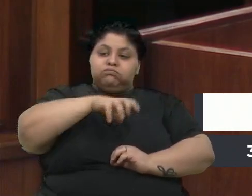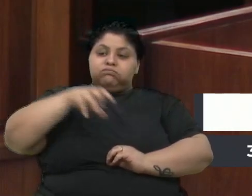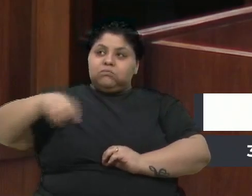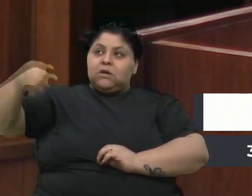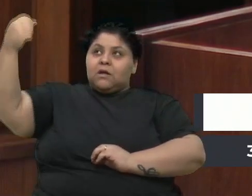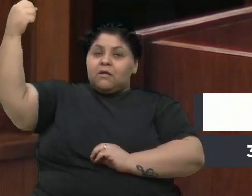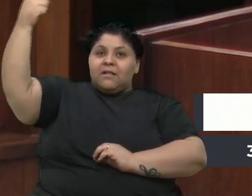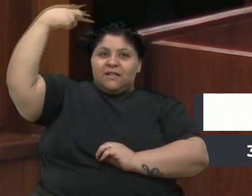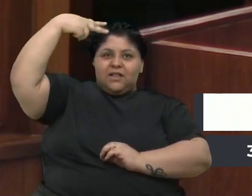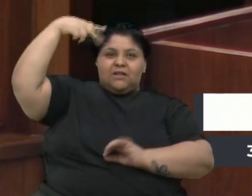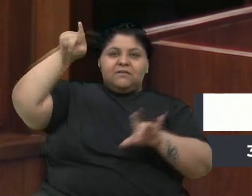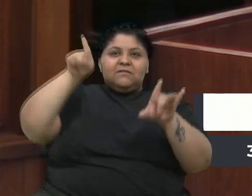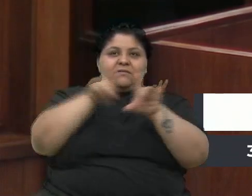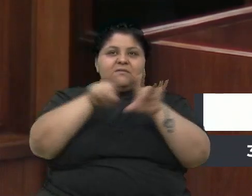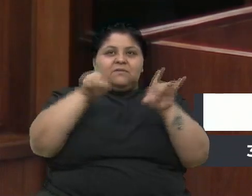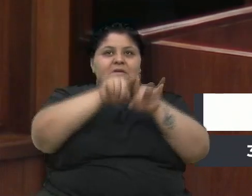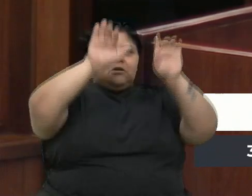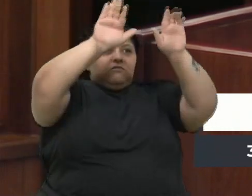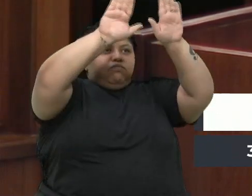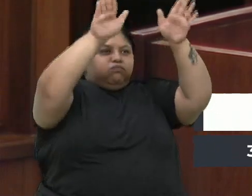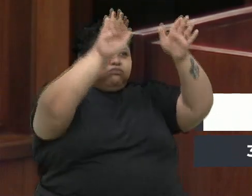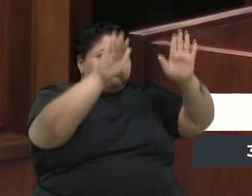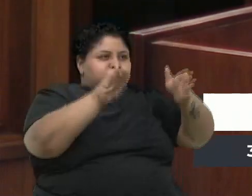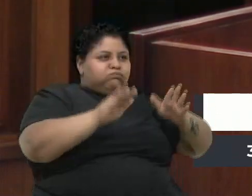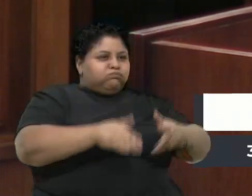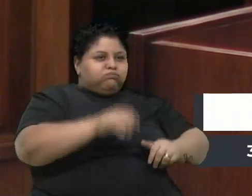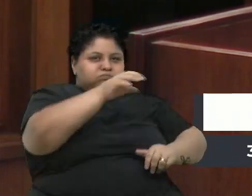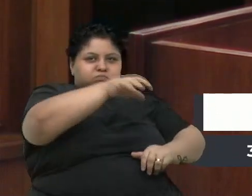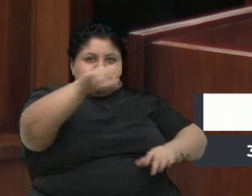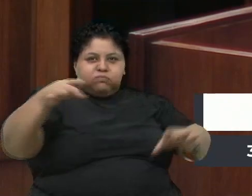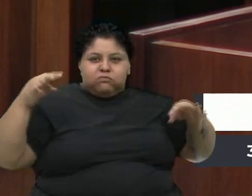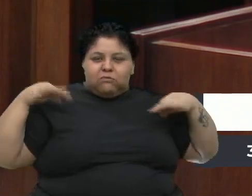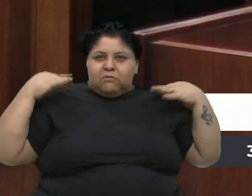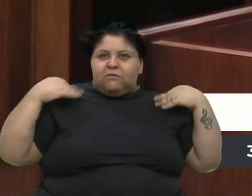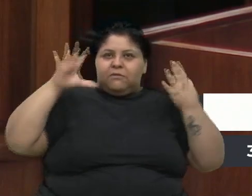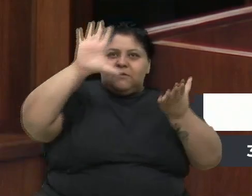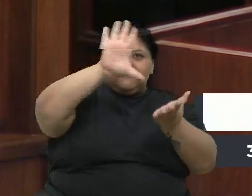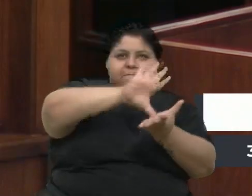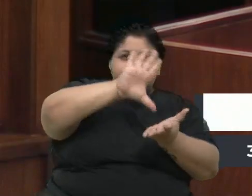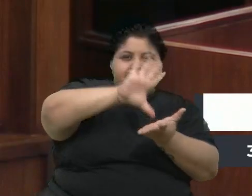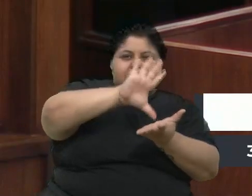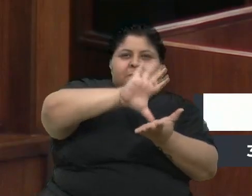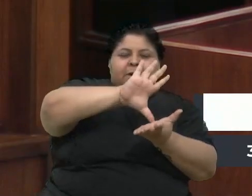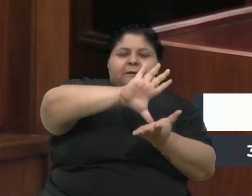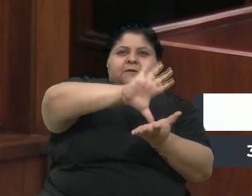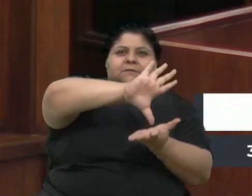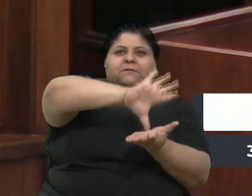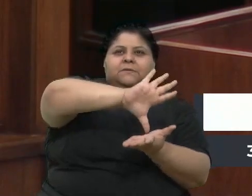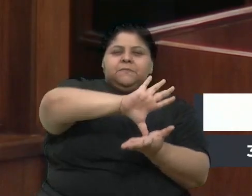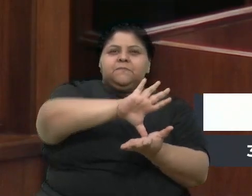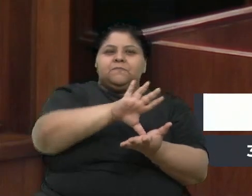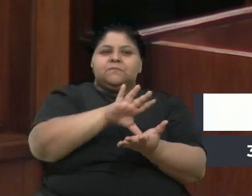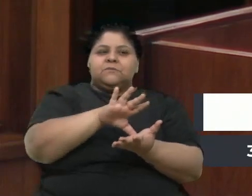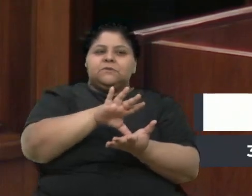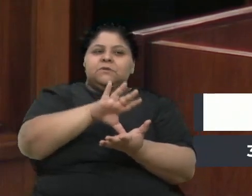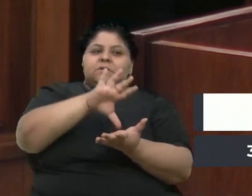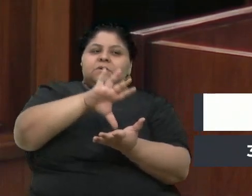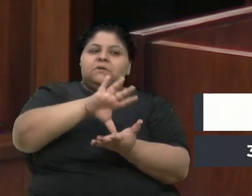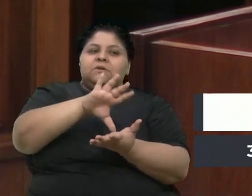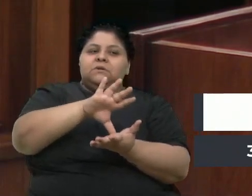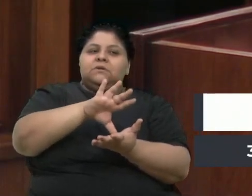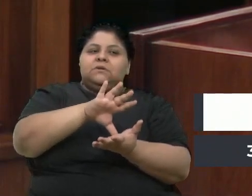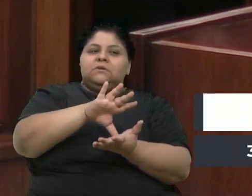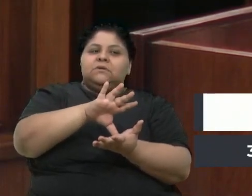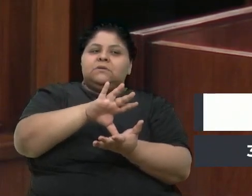inclusive monumentos, pontos turísticos, praças e parques, por uma companhia que já